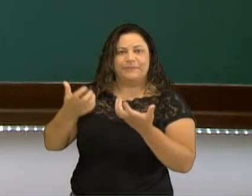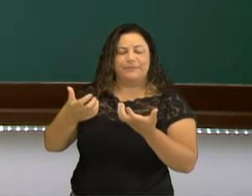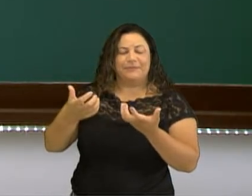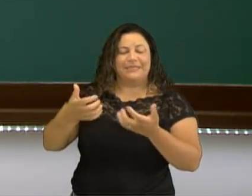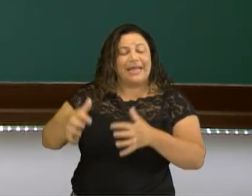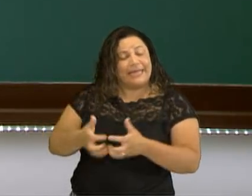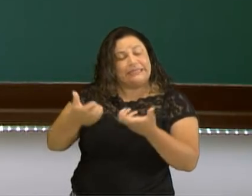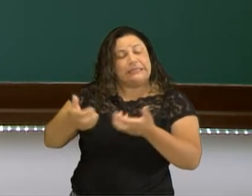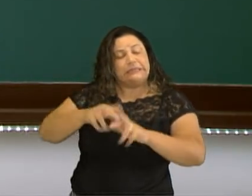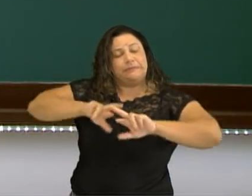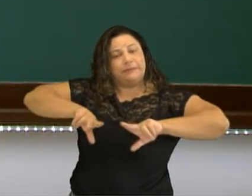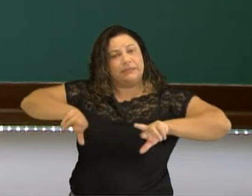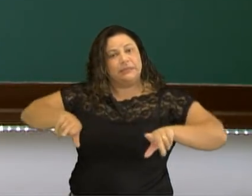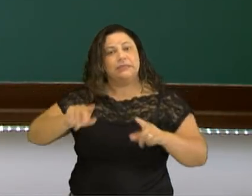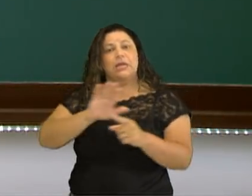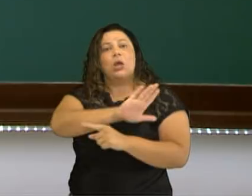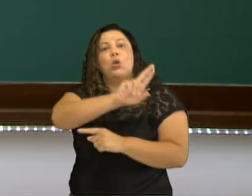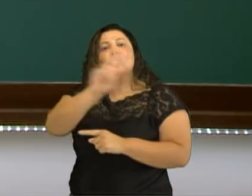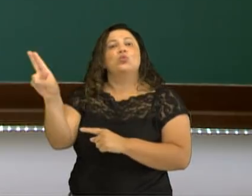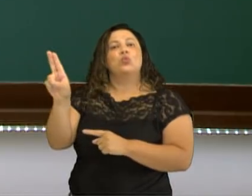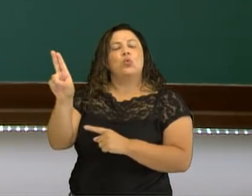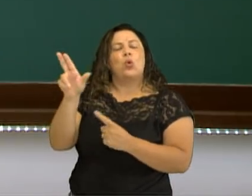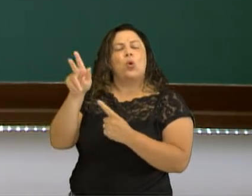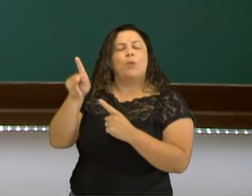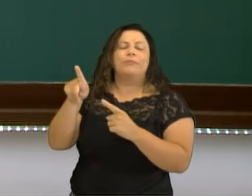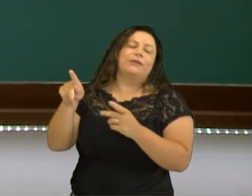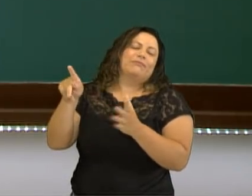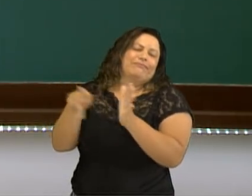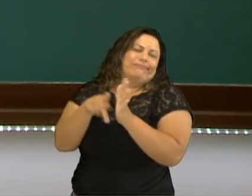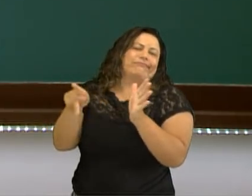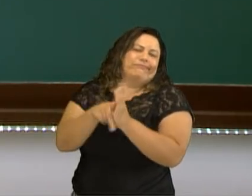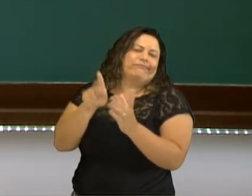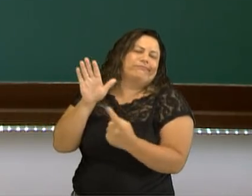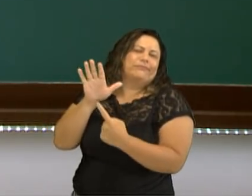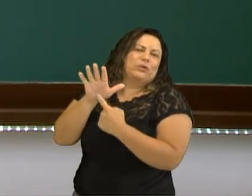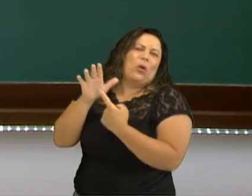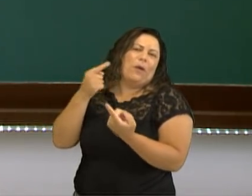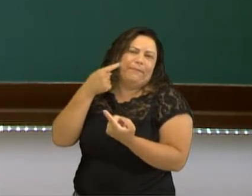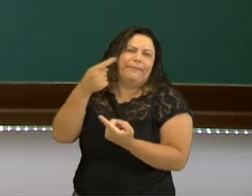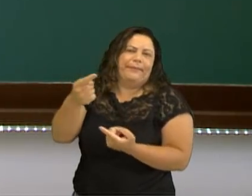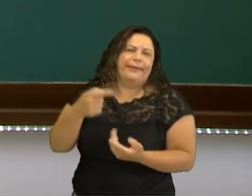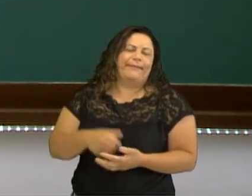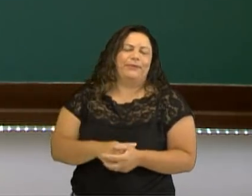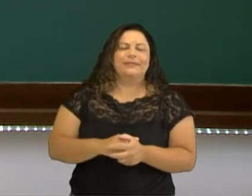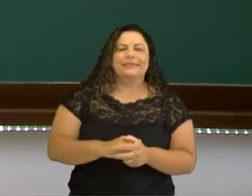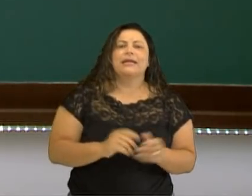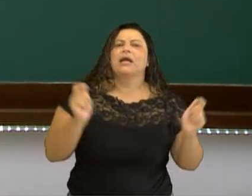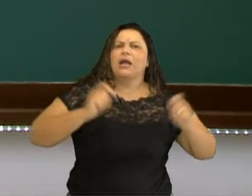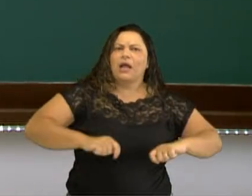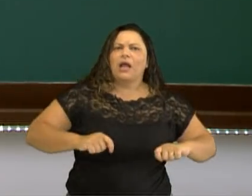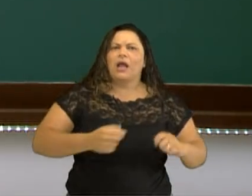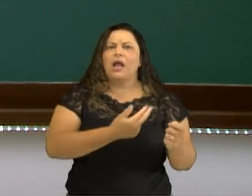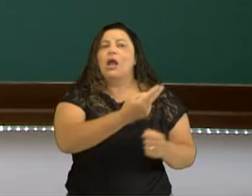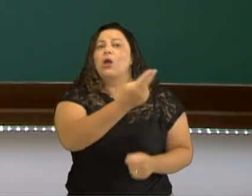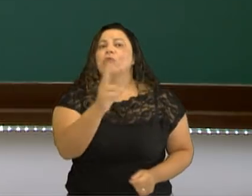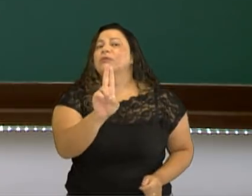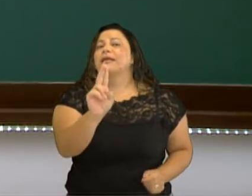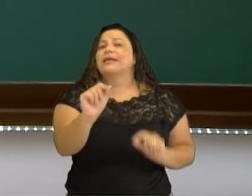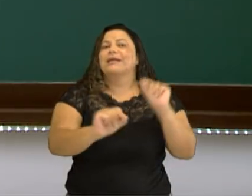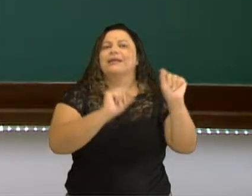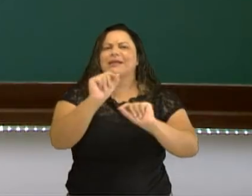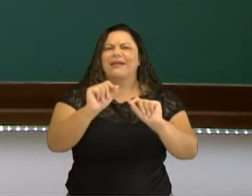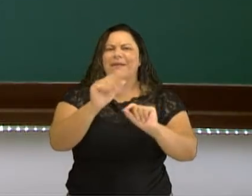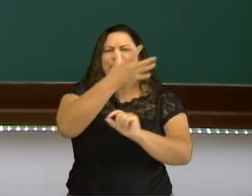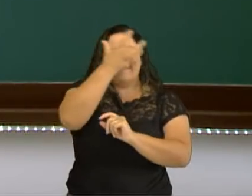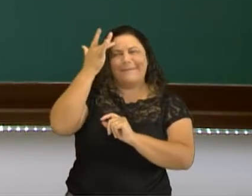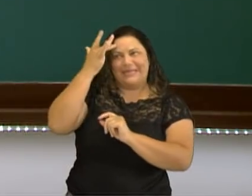Então, se animais e plantas têm nomes específicos, quer dizer que eles não vão ter nomes iguais? E por que será que pessoas podem ter nomes